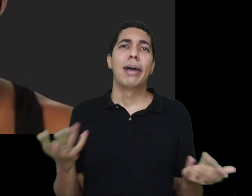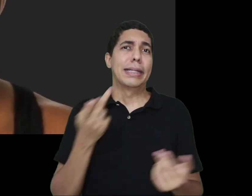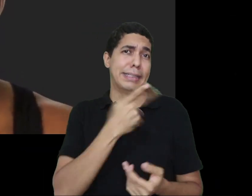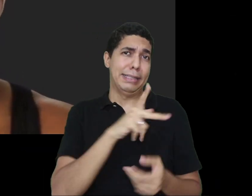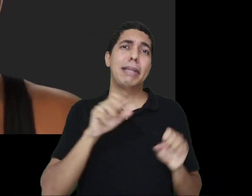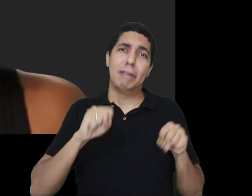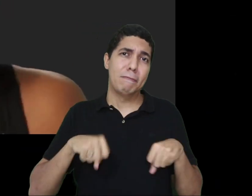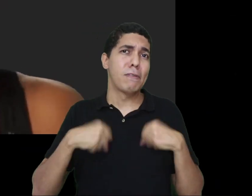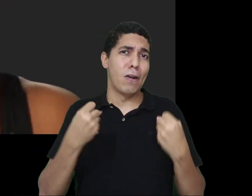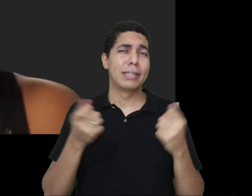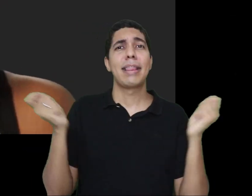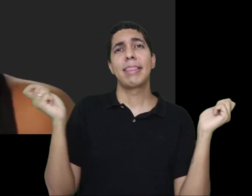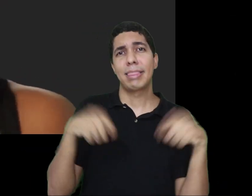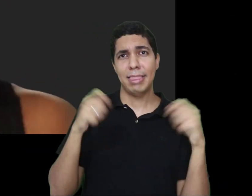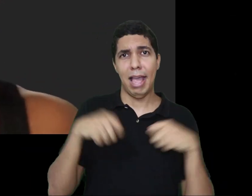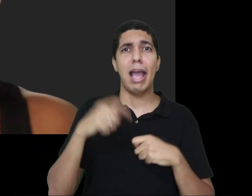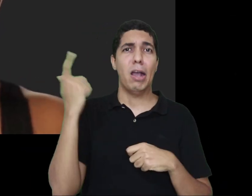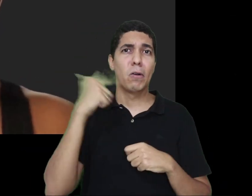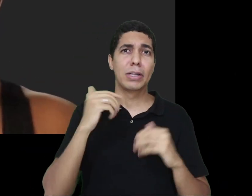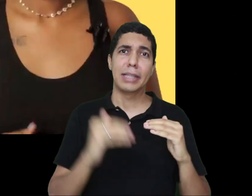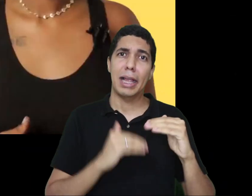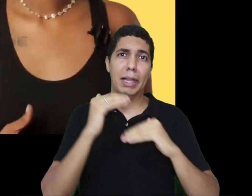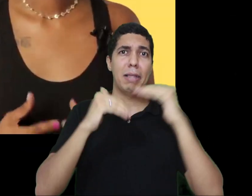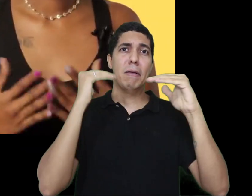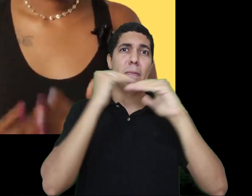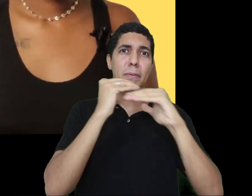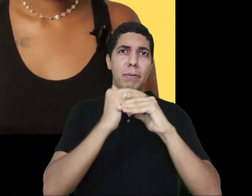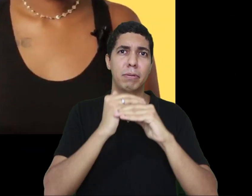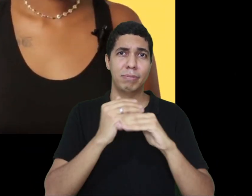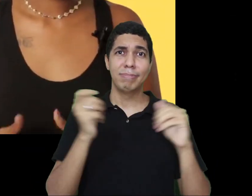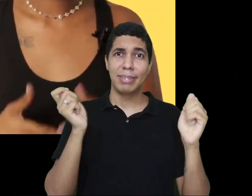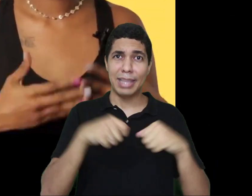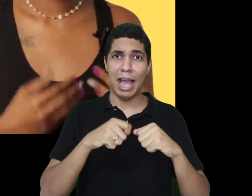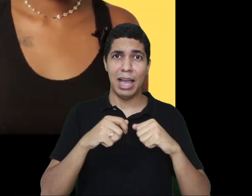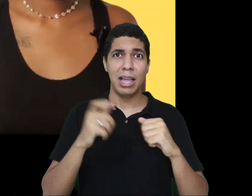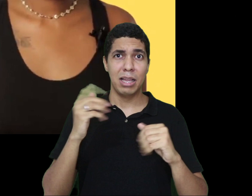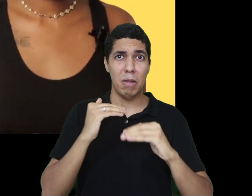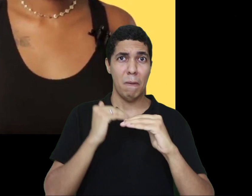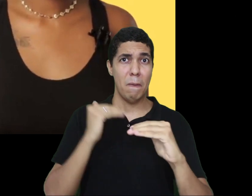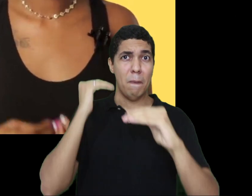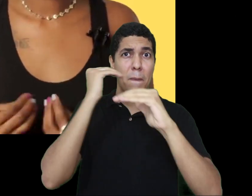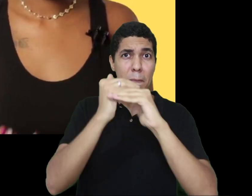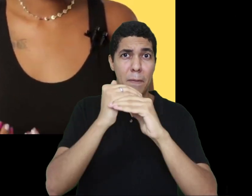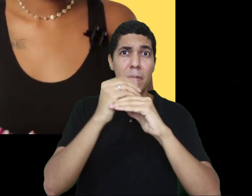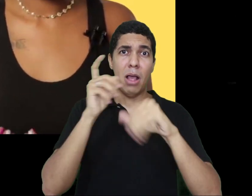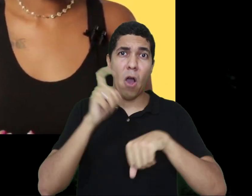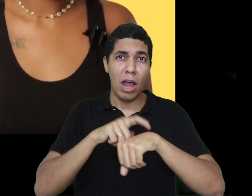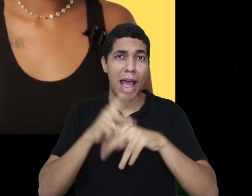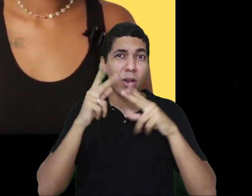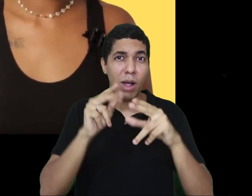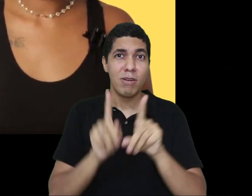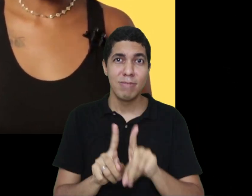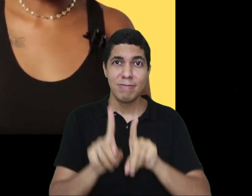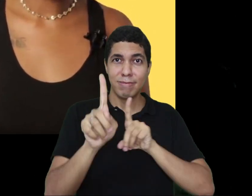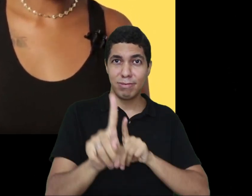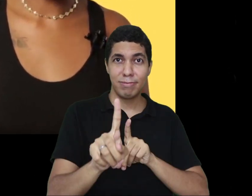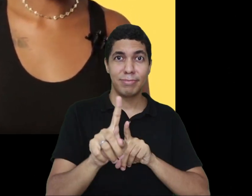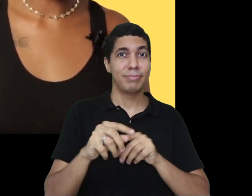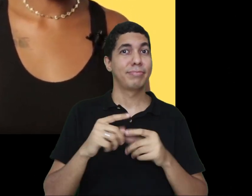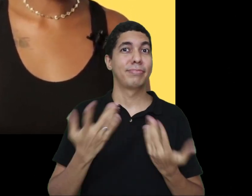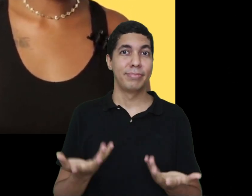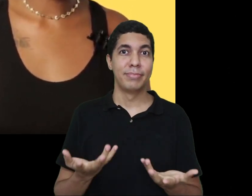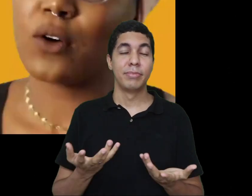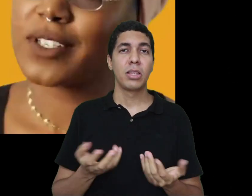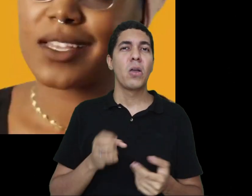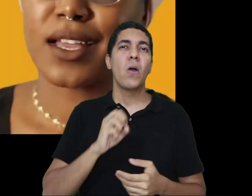mas se eles se esforçarem, eles vão chegar lá. Como se fosse possível chegar no mesmo lugar e no mesmo horário, saindo com